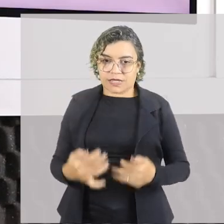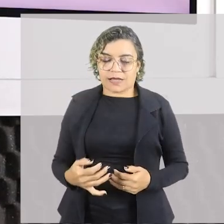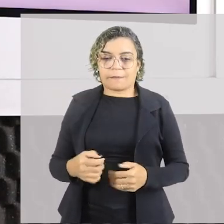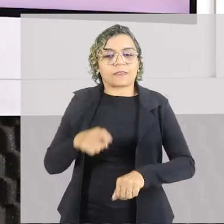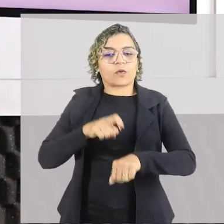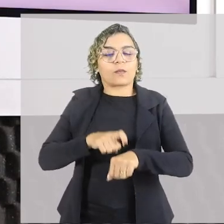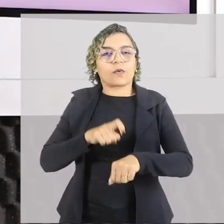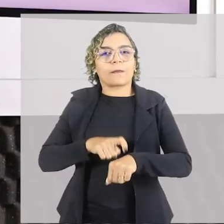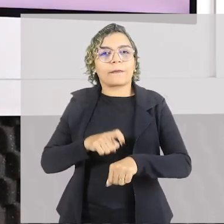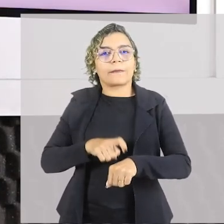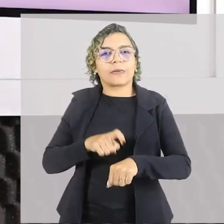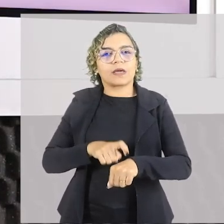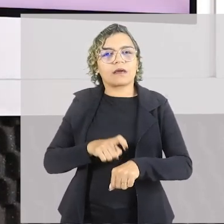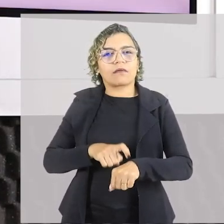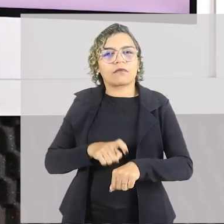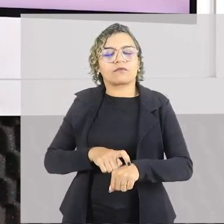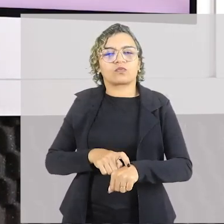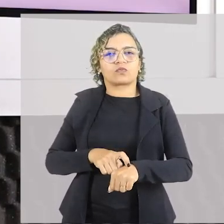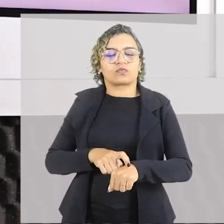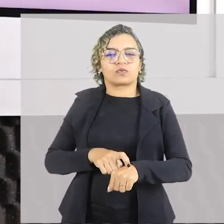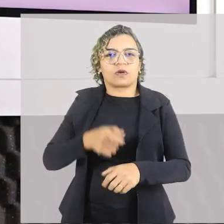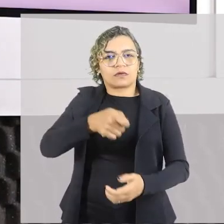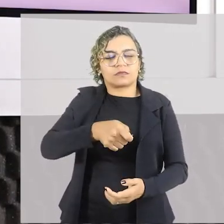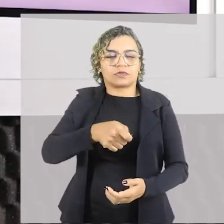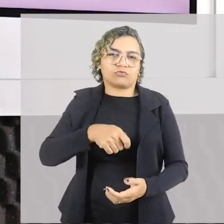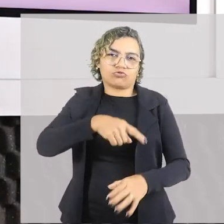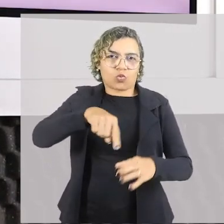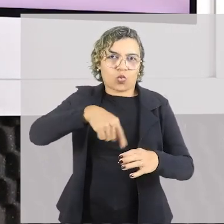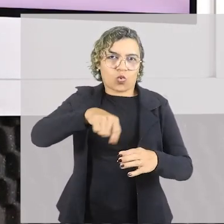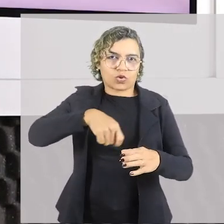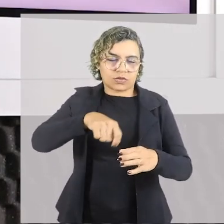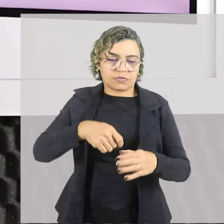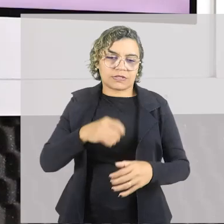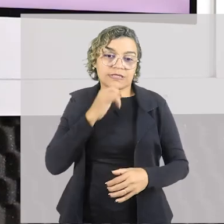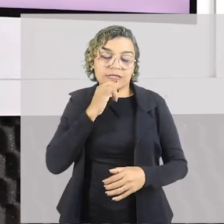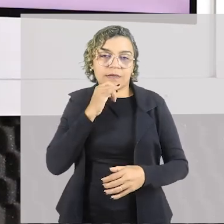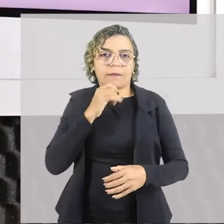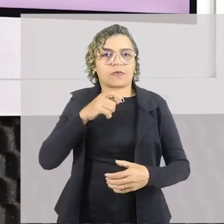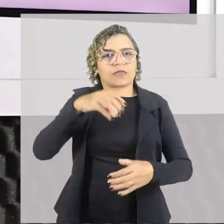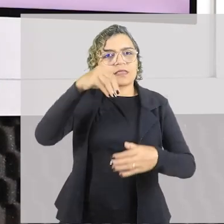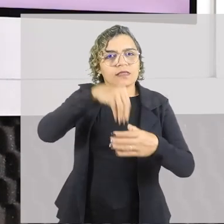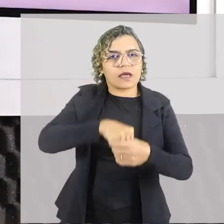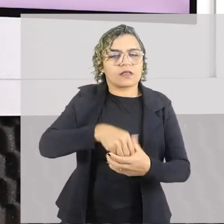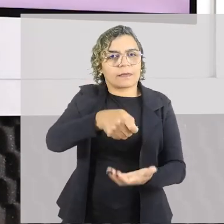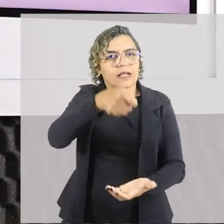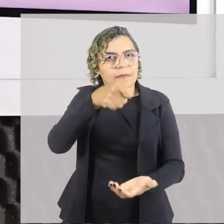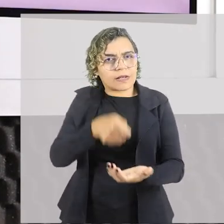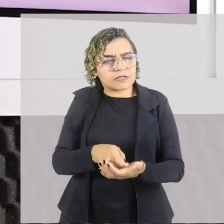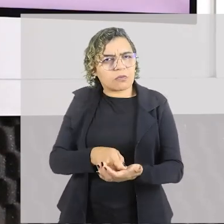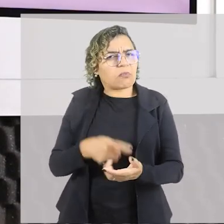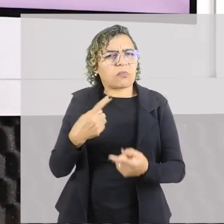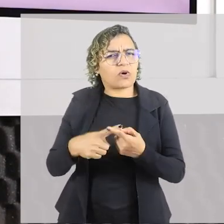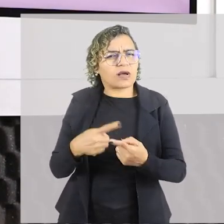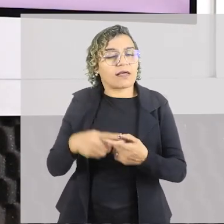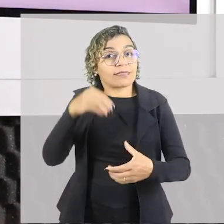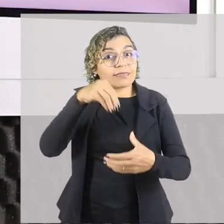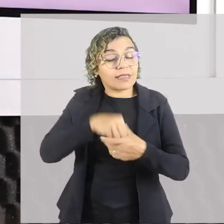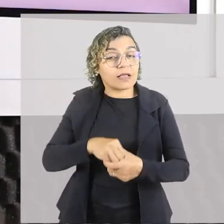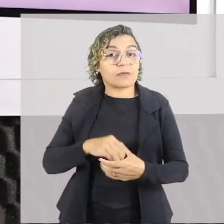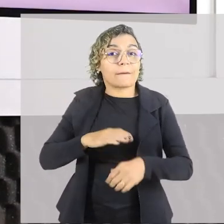gente, eu vou cozinhar dentro de uma panela de pressão, por quê? Porque lá dentro da panela de pressão a água fica mais quente,